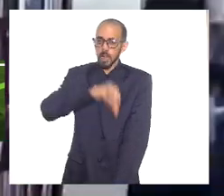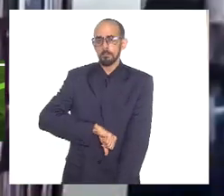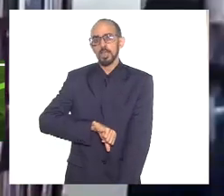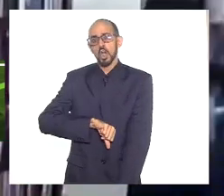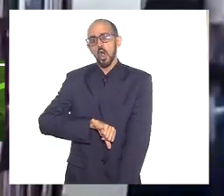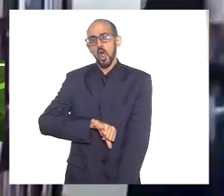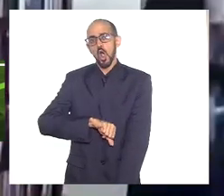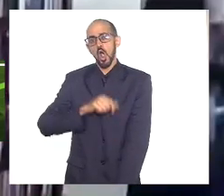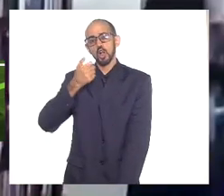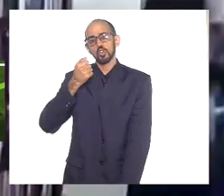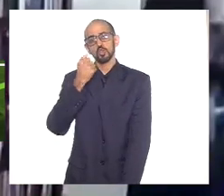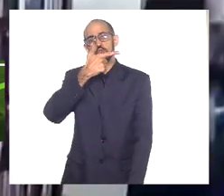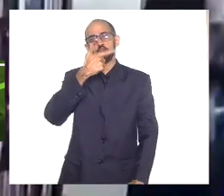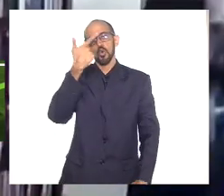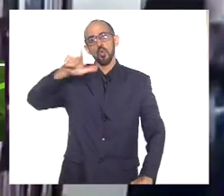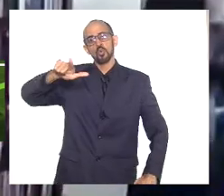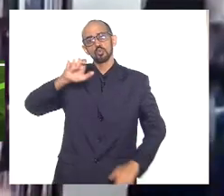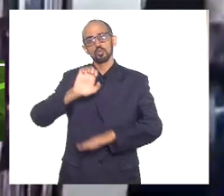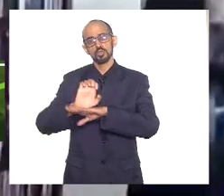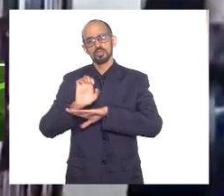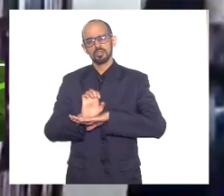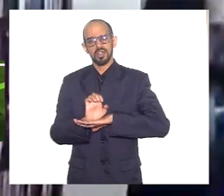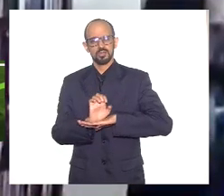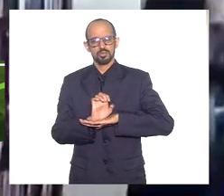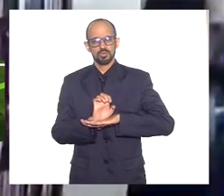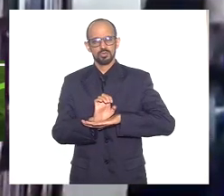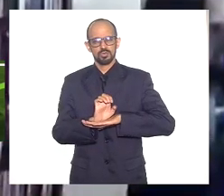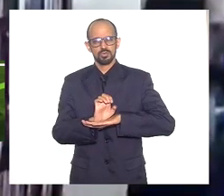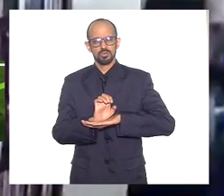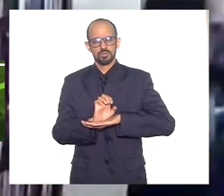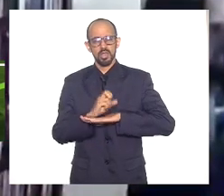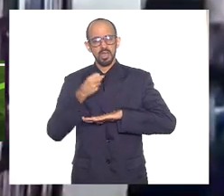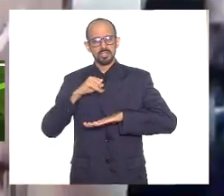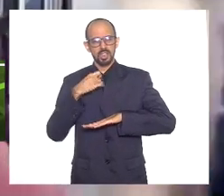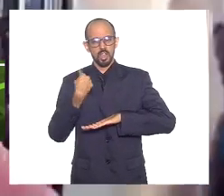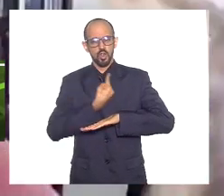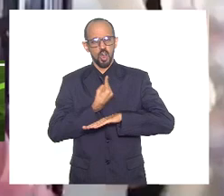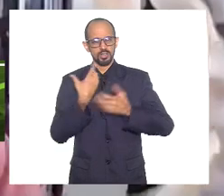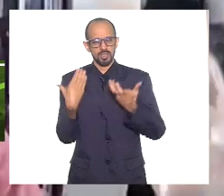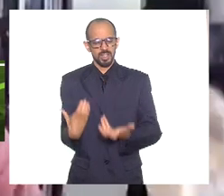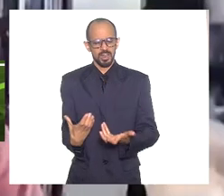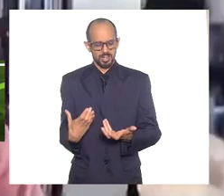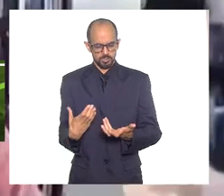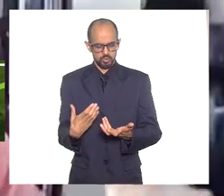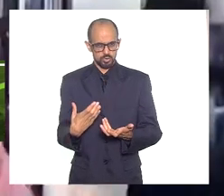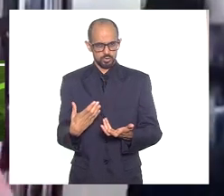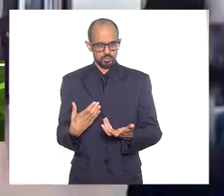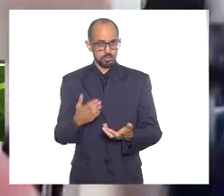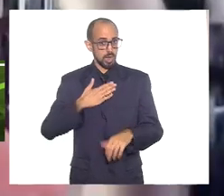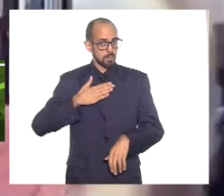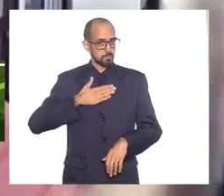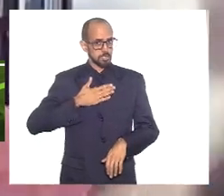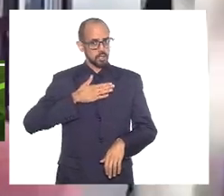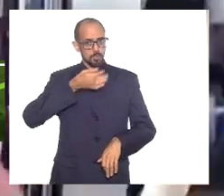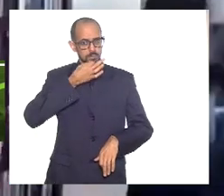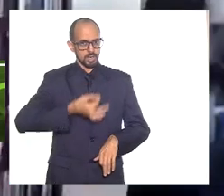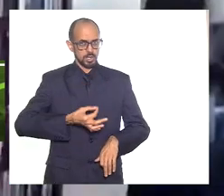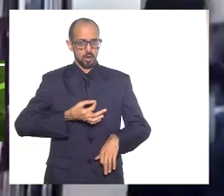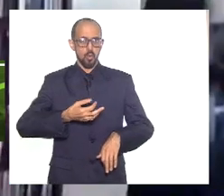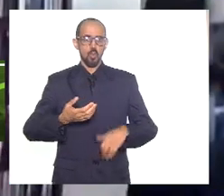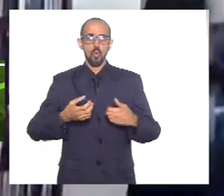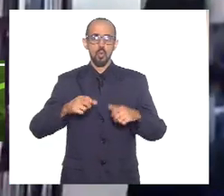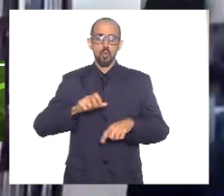demais estados. Ora, se nós queremos ter, no meu entendimento, uma